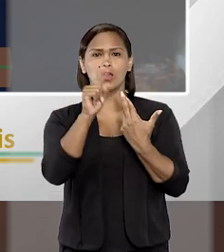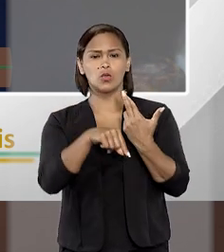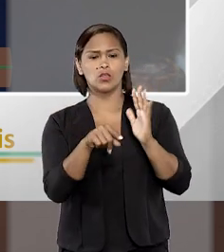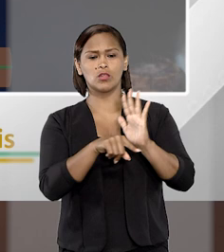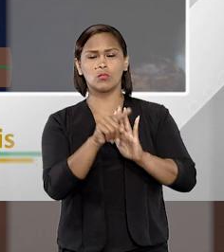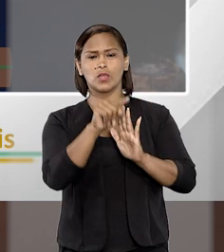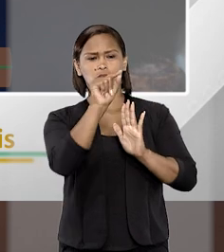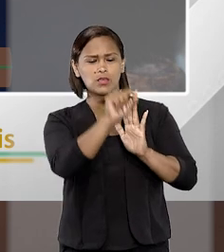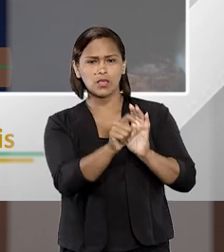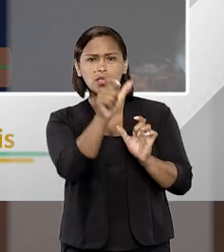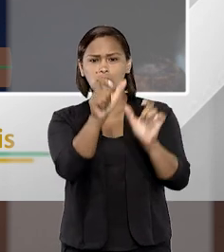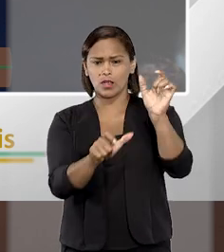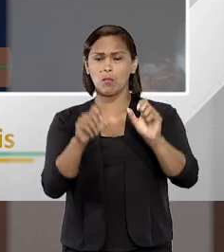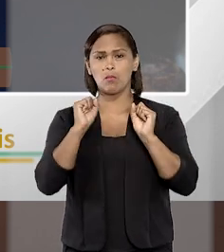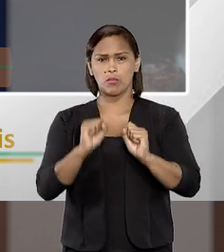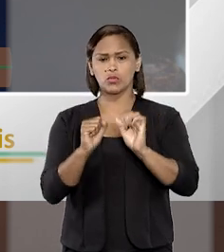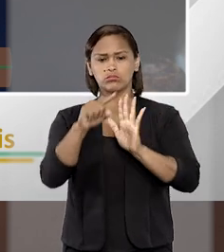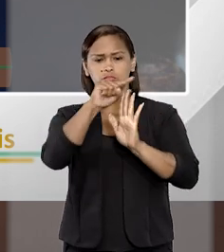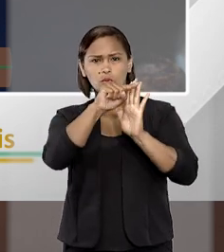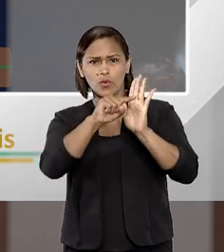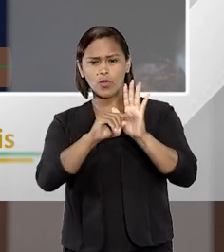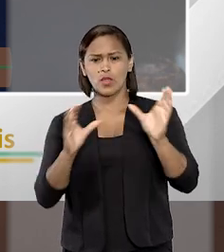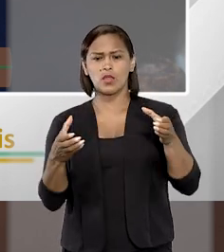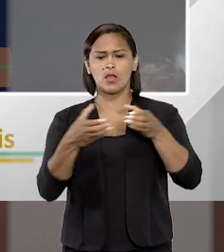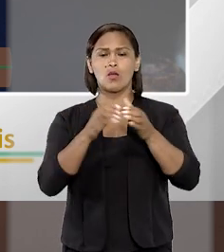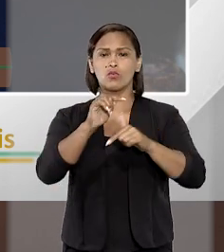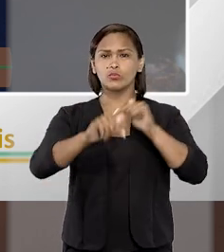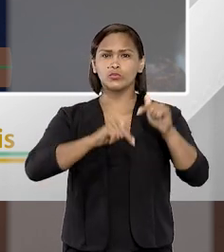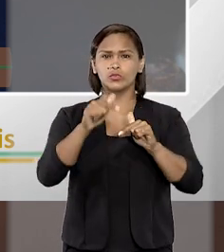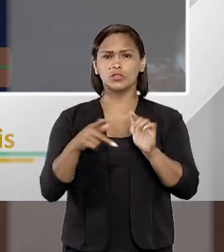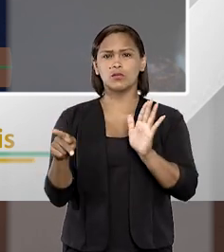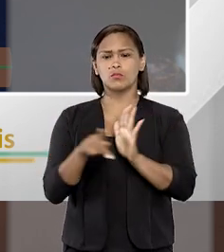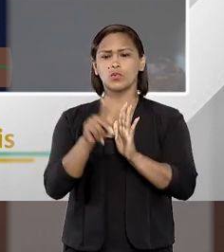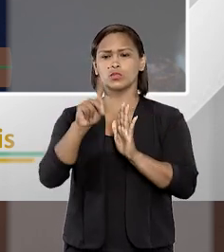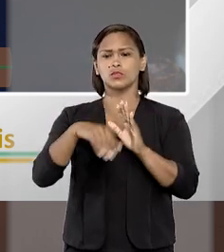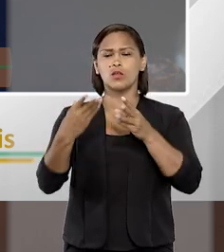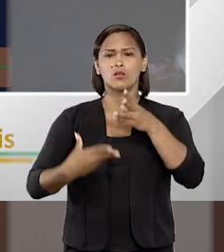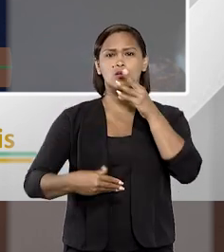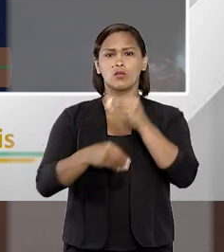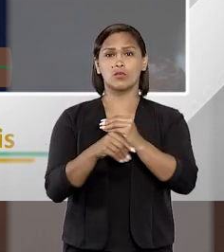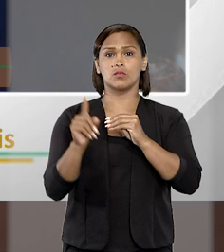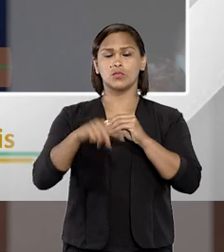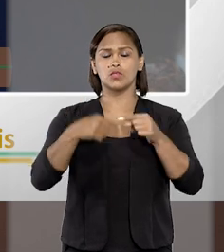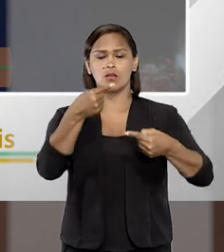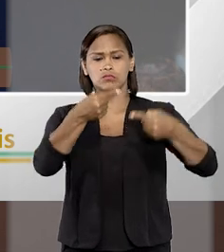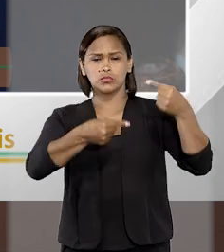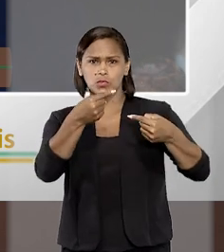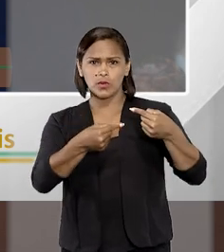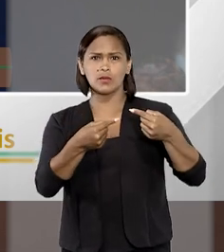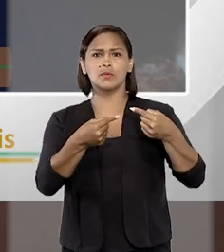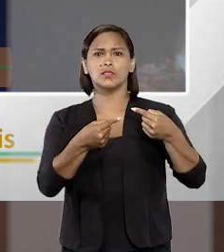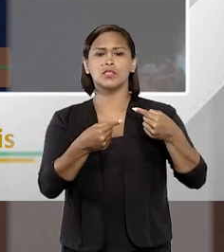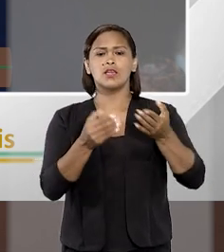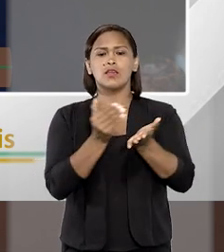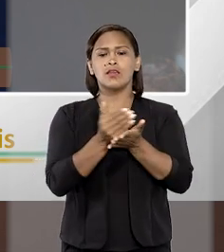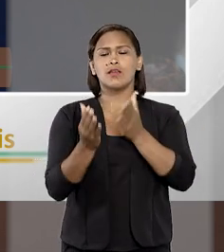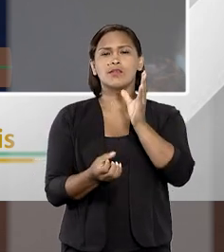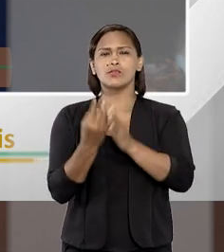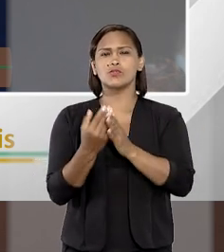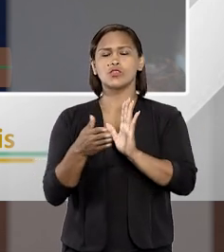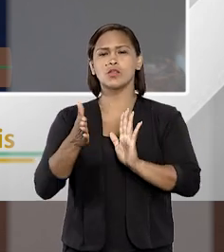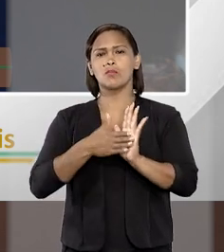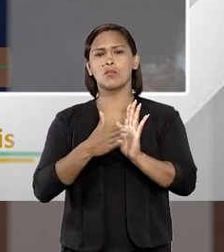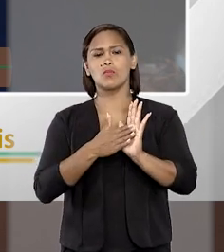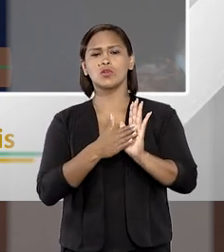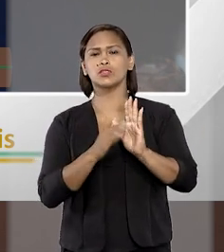que cada um deles possa trazer ao grupo todo uma contribuição a ser debatido e daí surgem